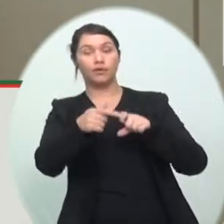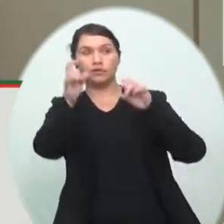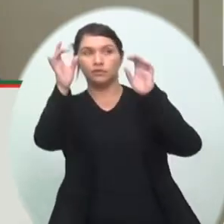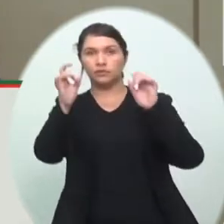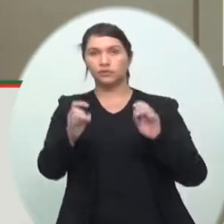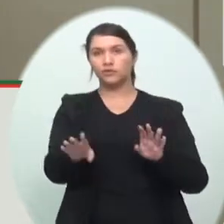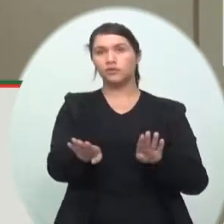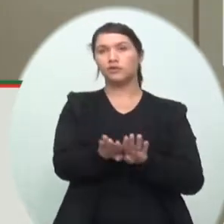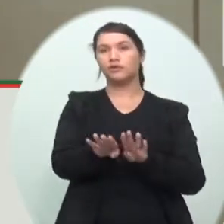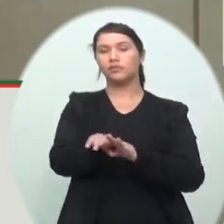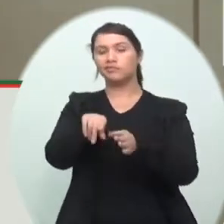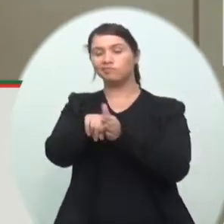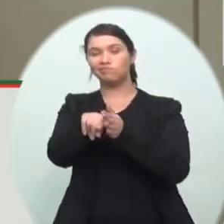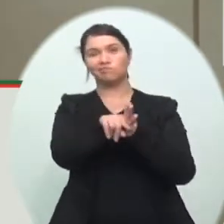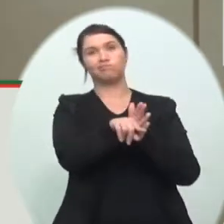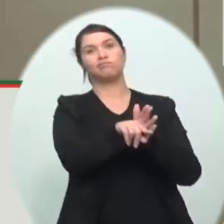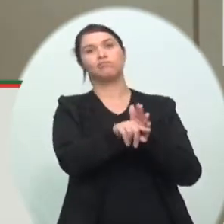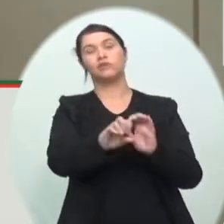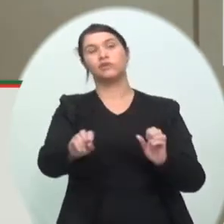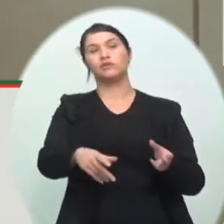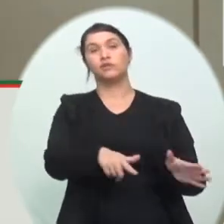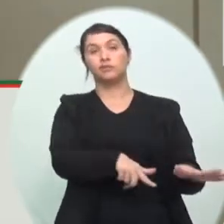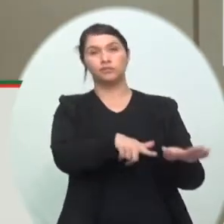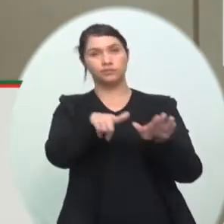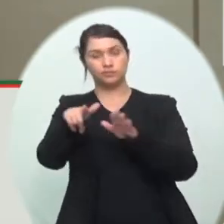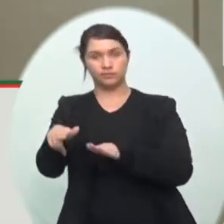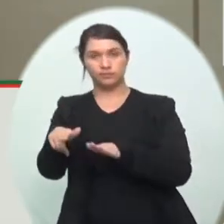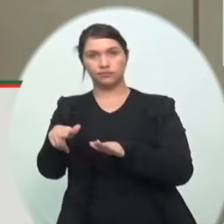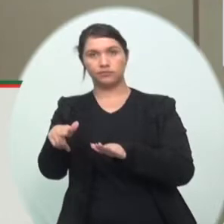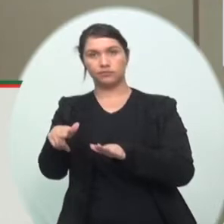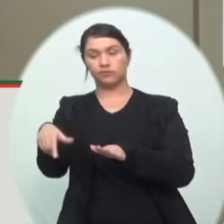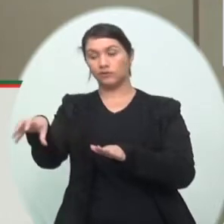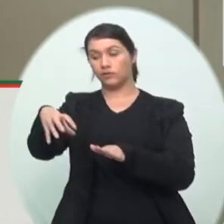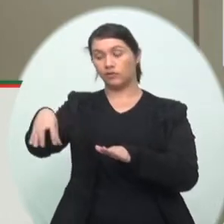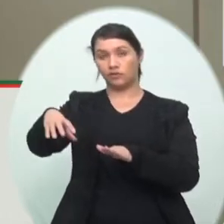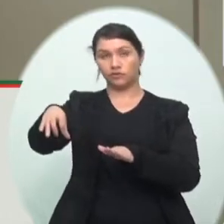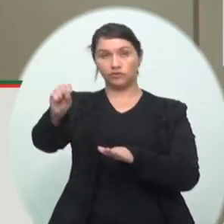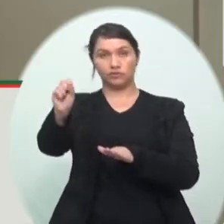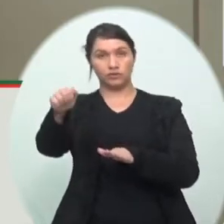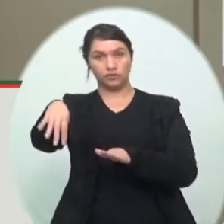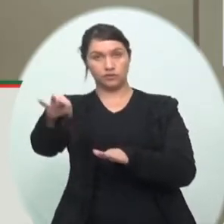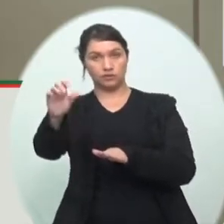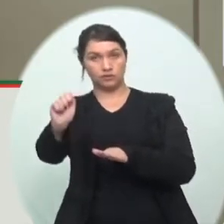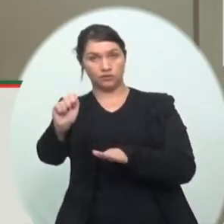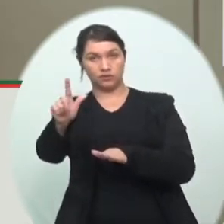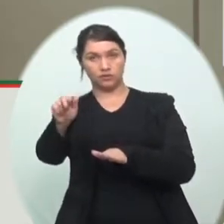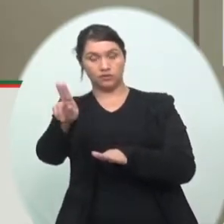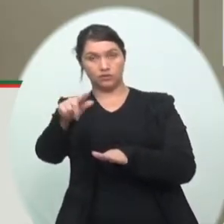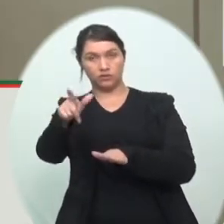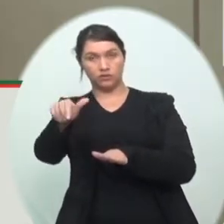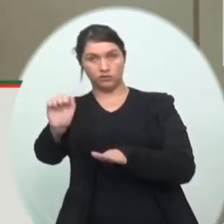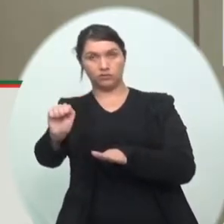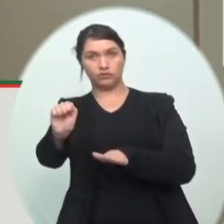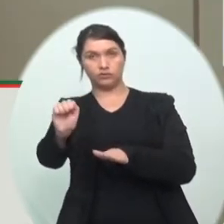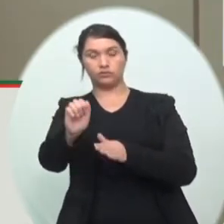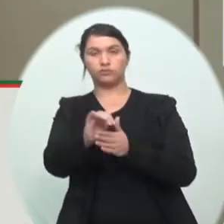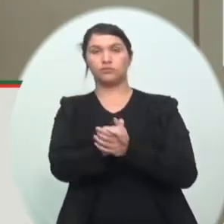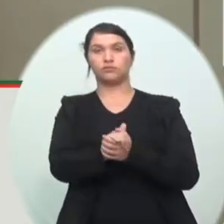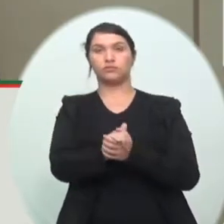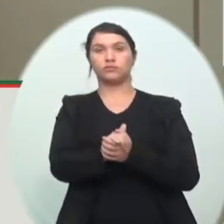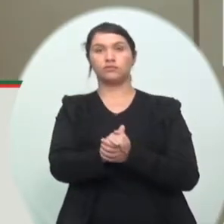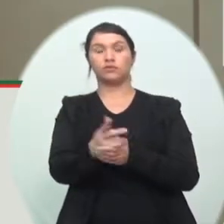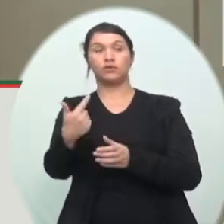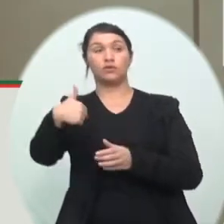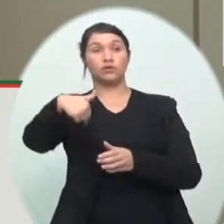senhores vereadores, teve um senhor da nossa região, da região da Grande Santa Luzia, que ele passou por um